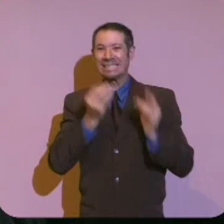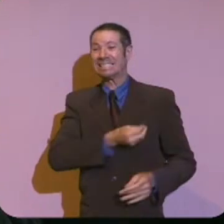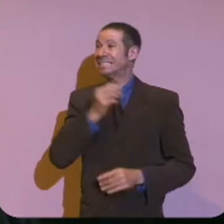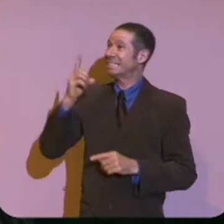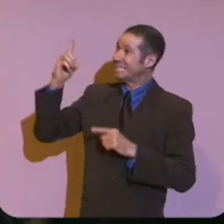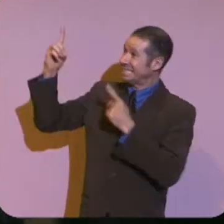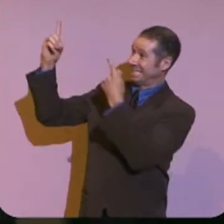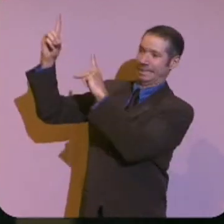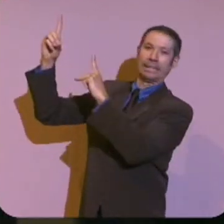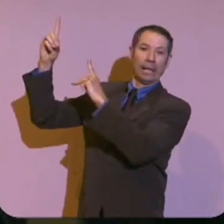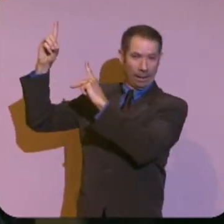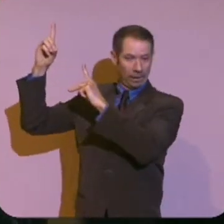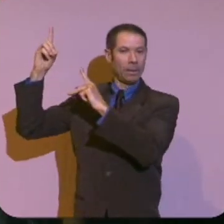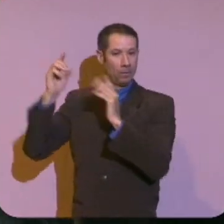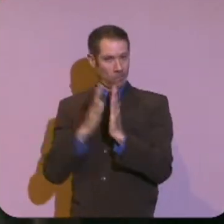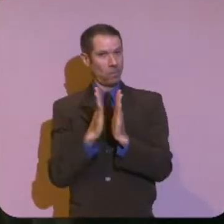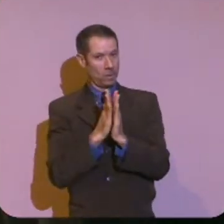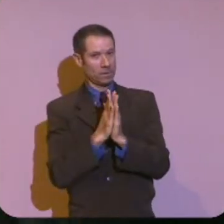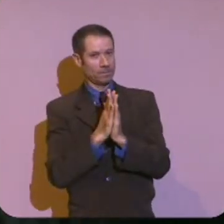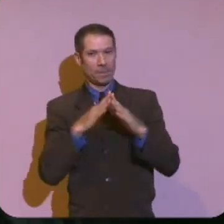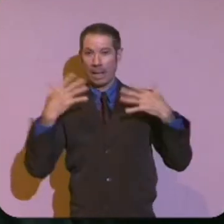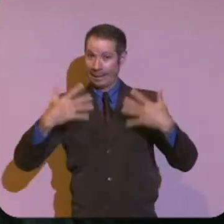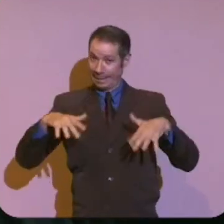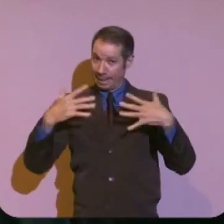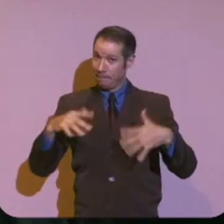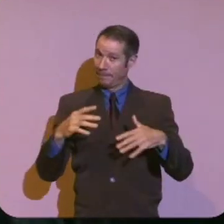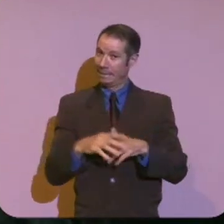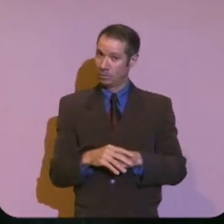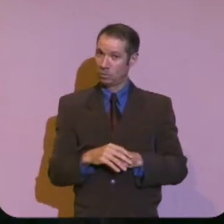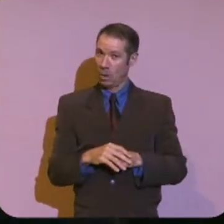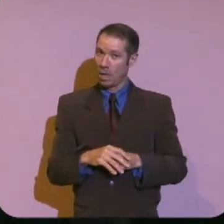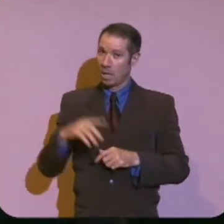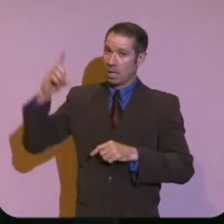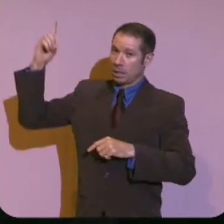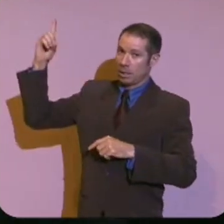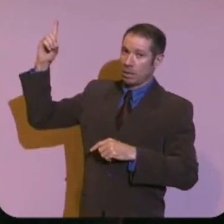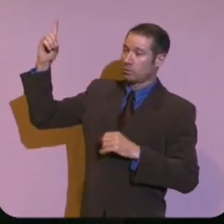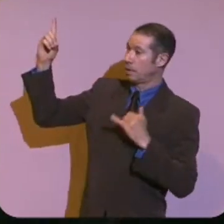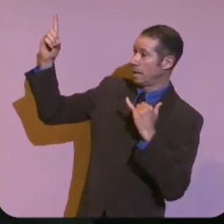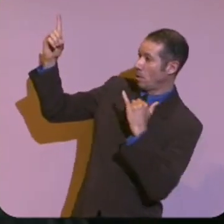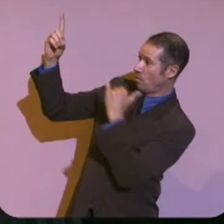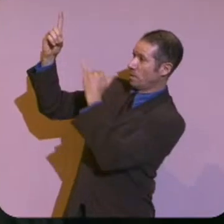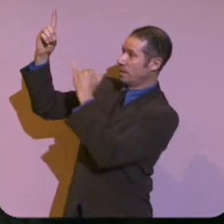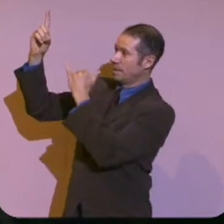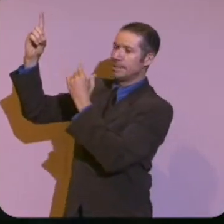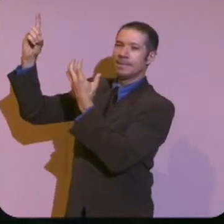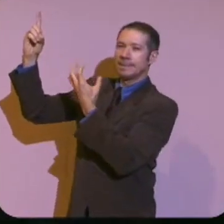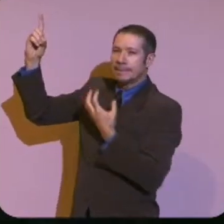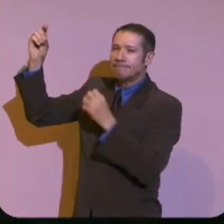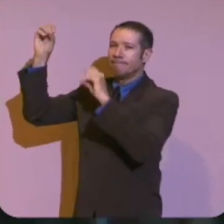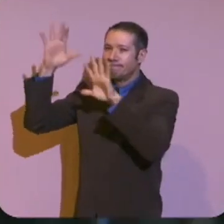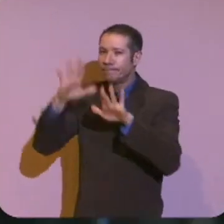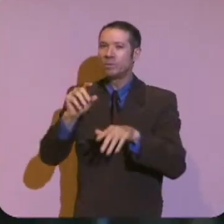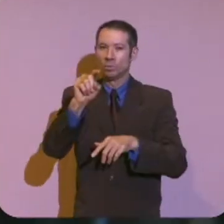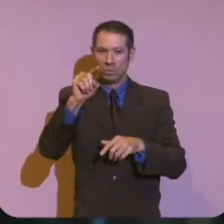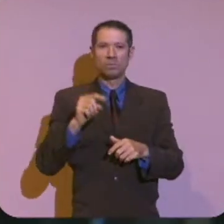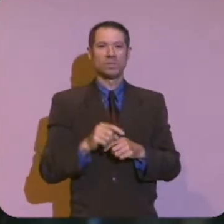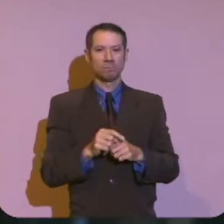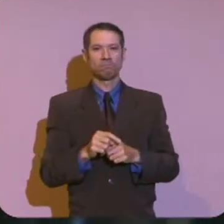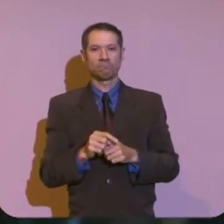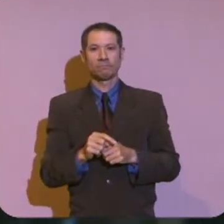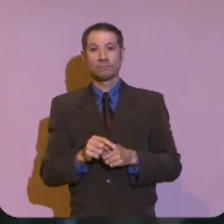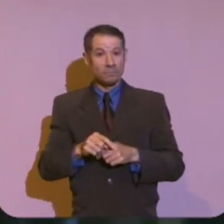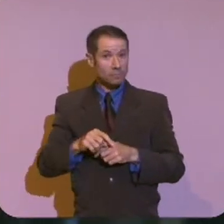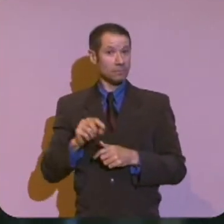sair. É tremendo isso. Deus está ouvindo e está querendo abençoar você. Então agora está na